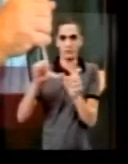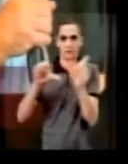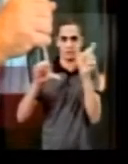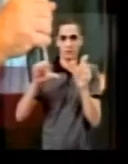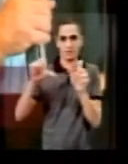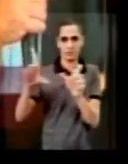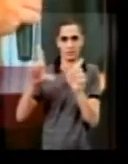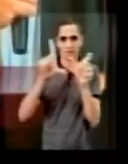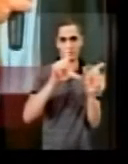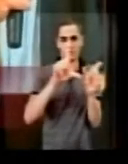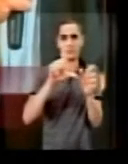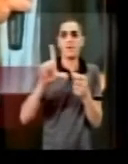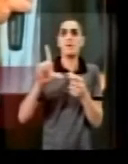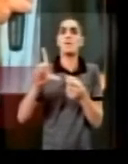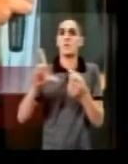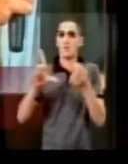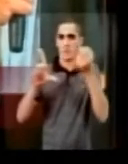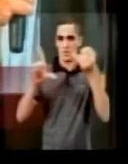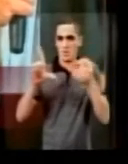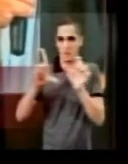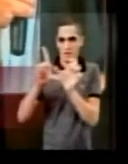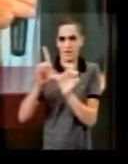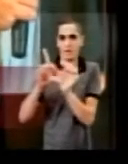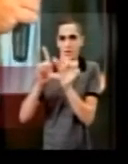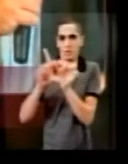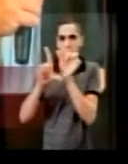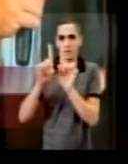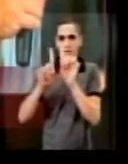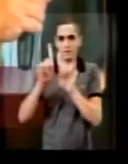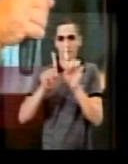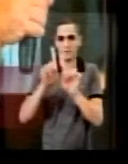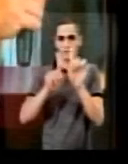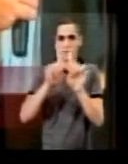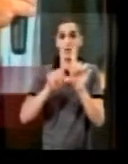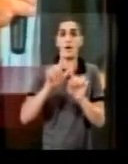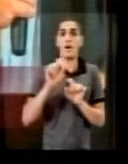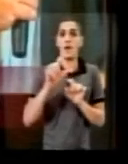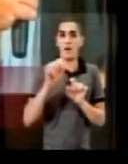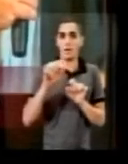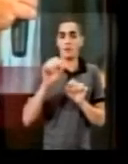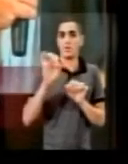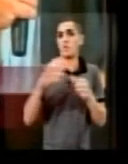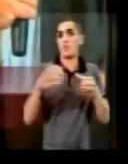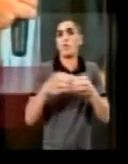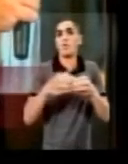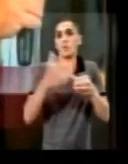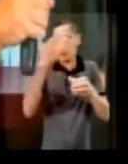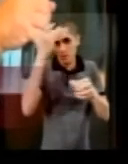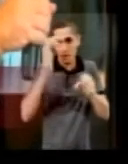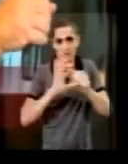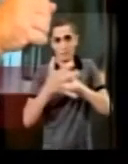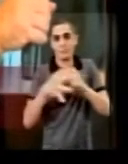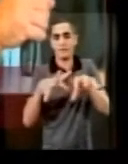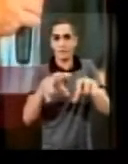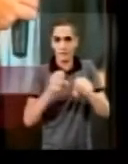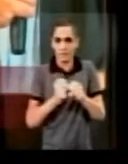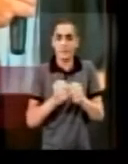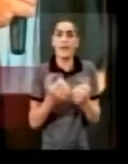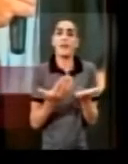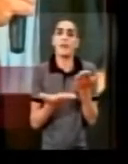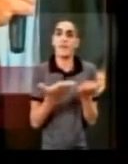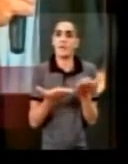nós temos os casos leves. Então, esses casos leves atingiu seu pico